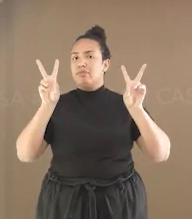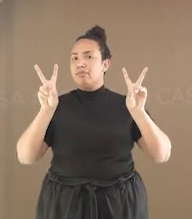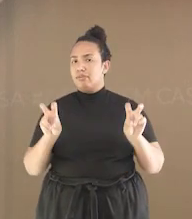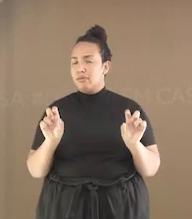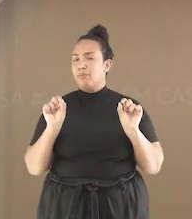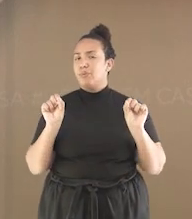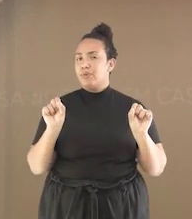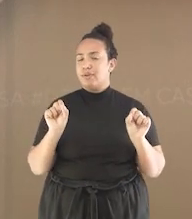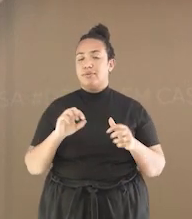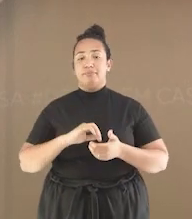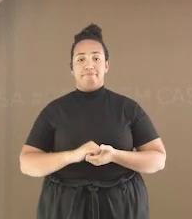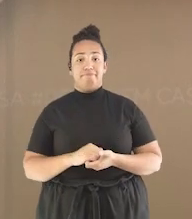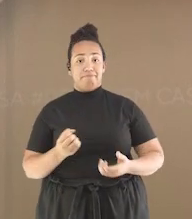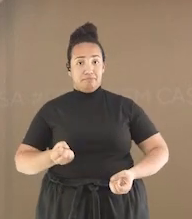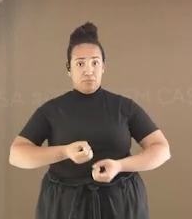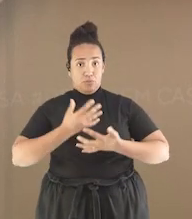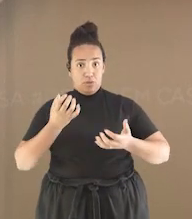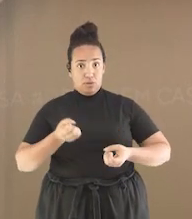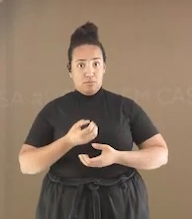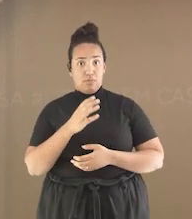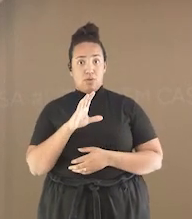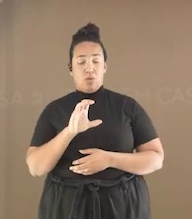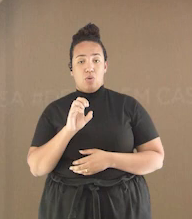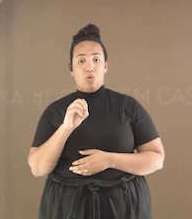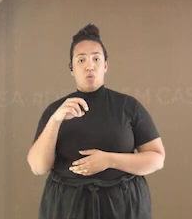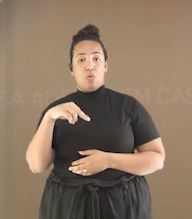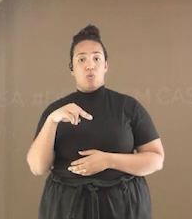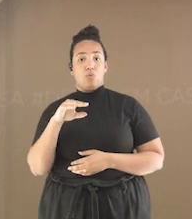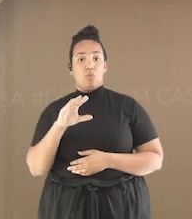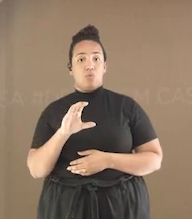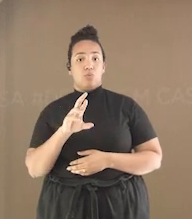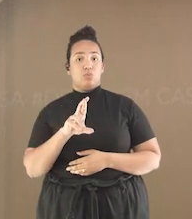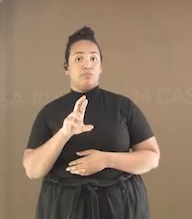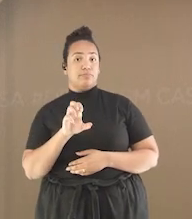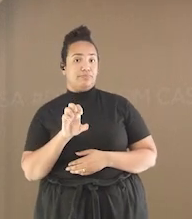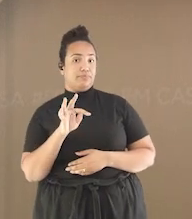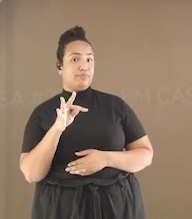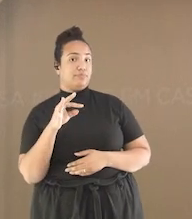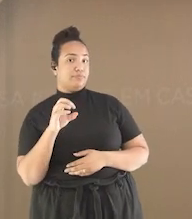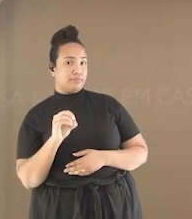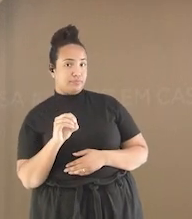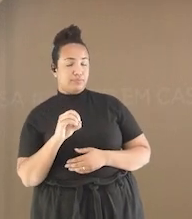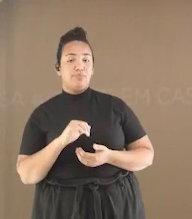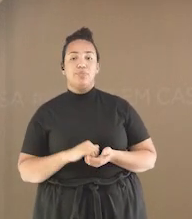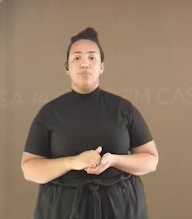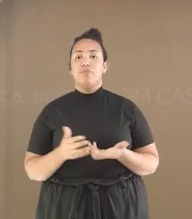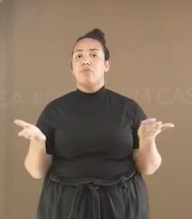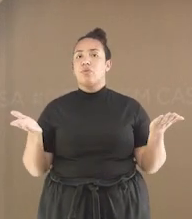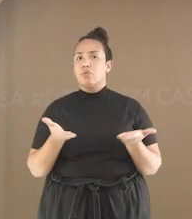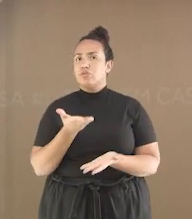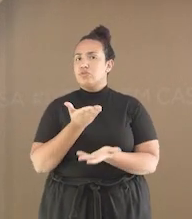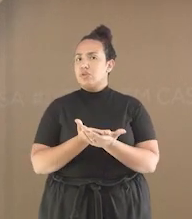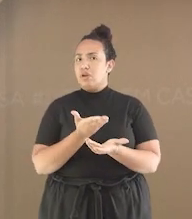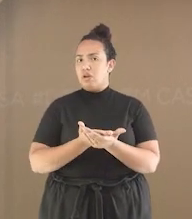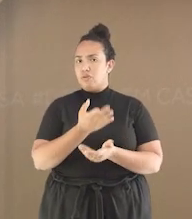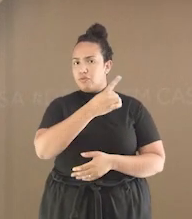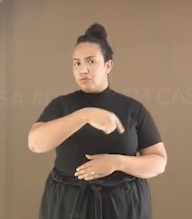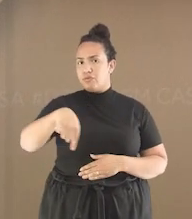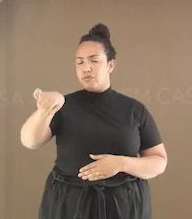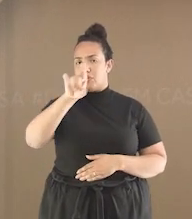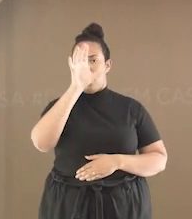é poema concreto, um poema visual. Na aula de hoje você irá aprender sobre